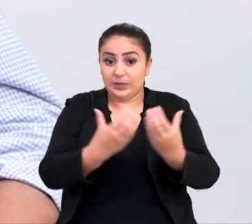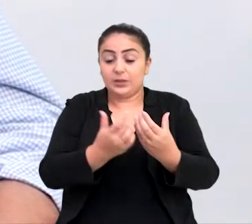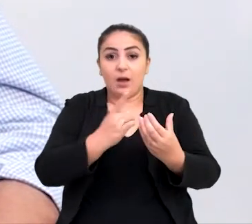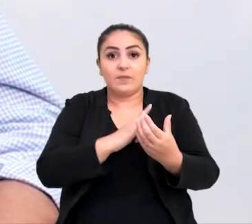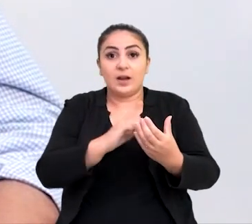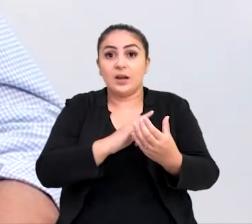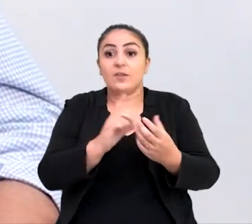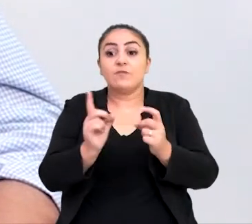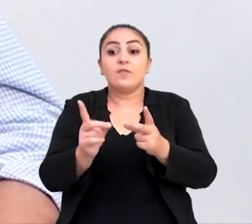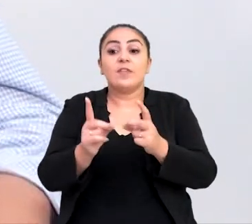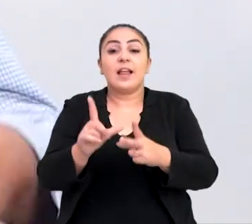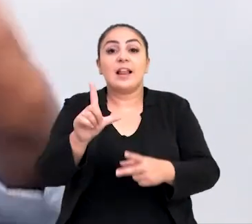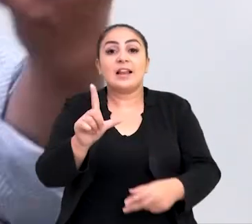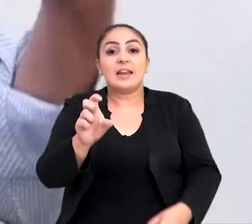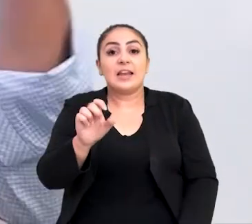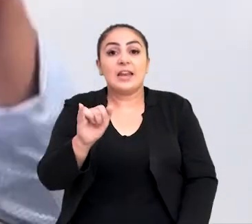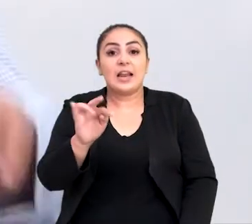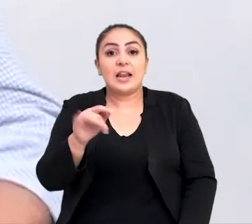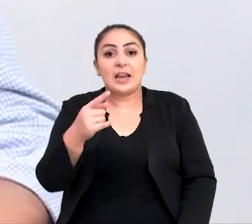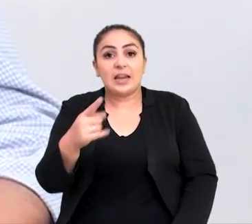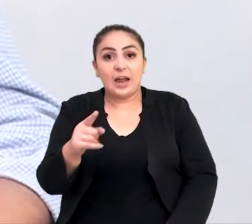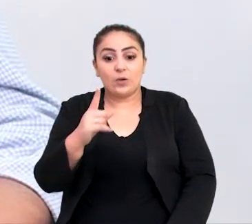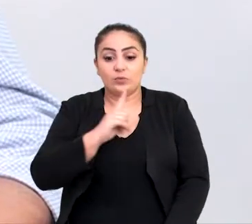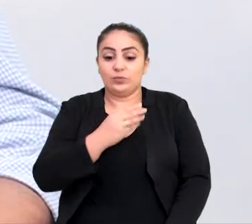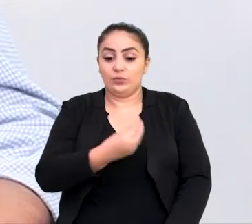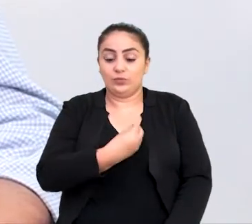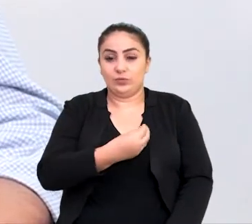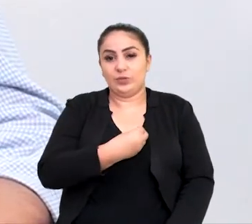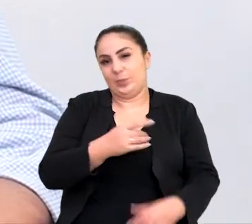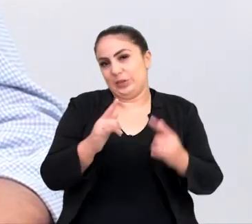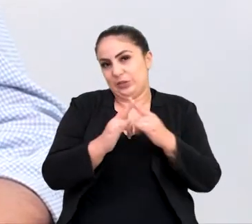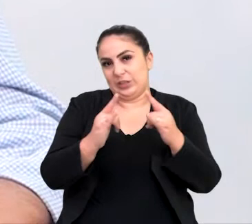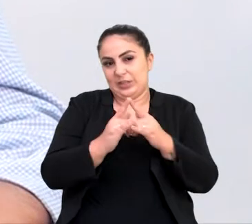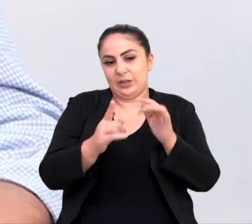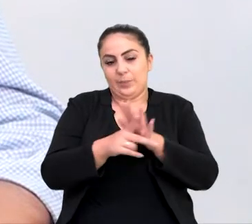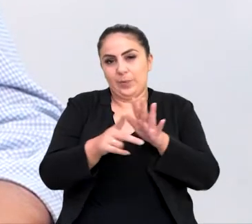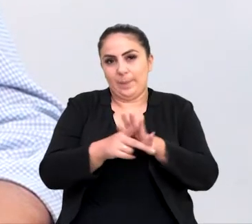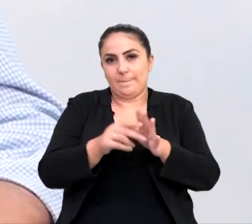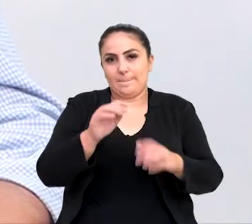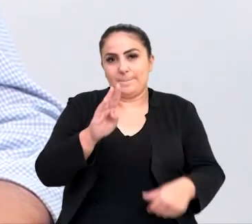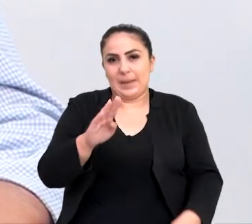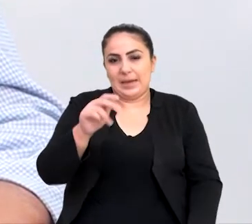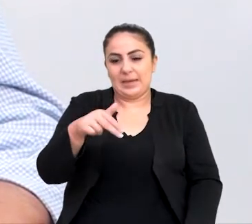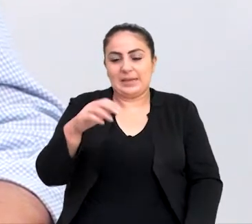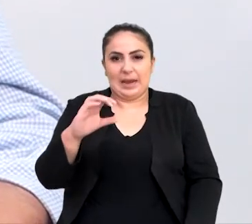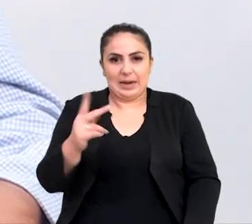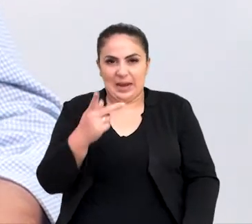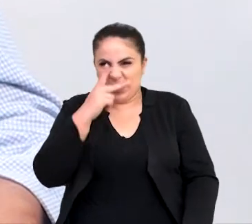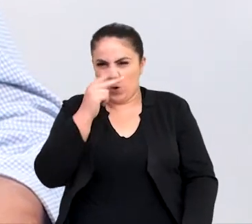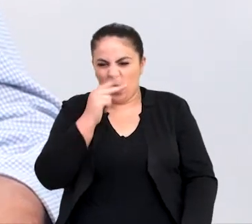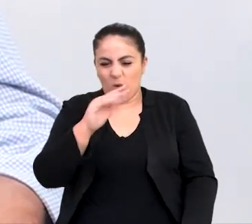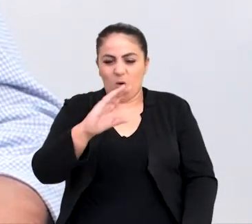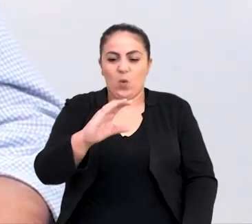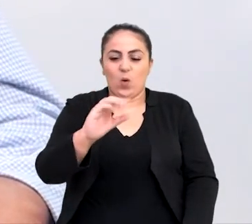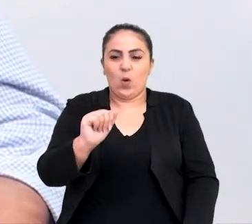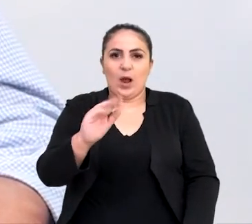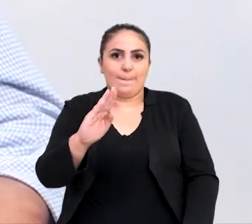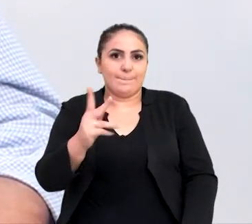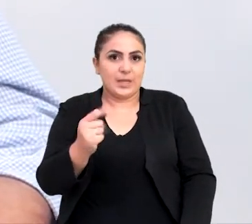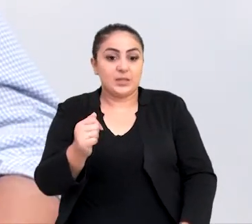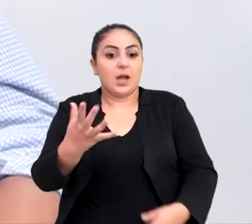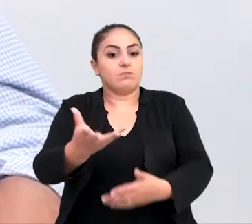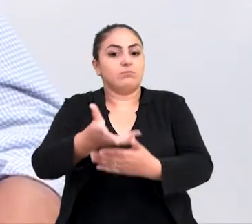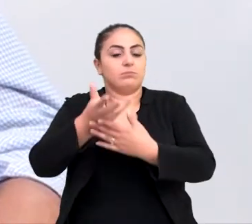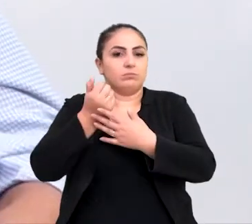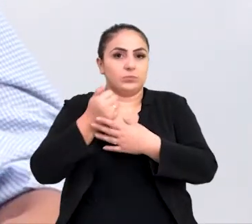indo a leilão, ela pertencia para um órgão, tipo, era o BNH, que é tipo a Coab, assim, né? E daí estavam resgatando